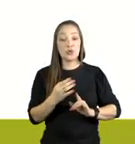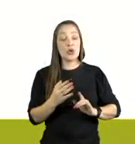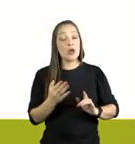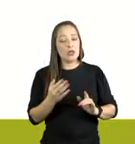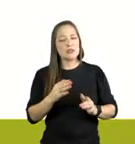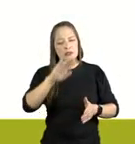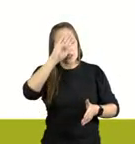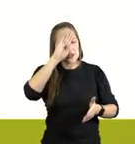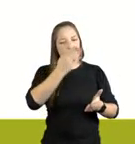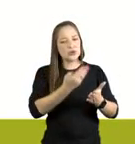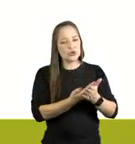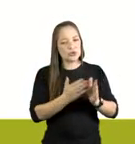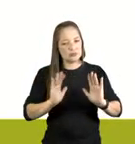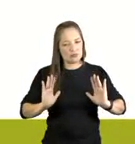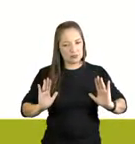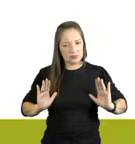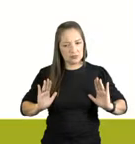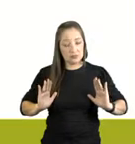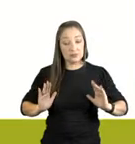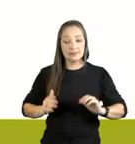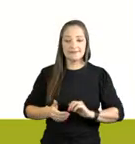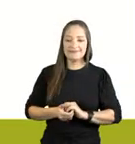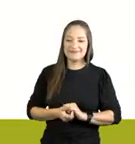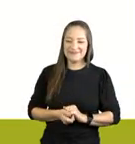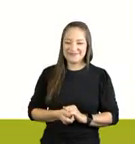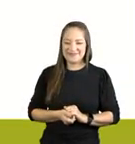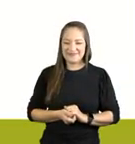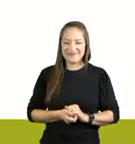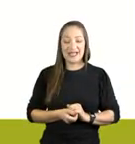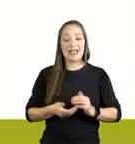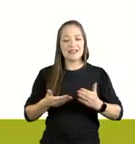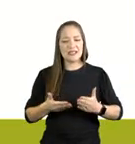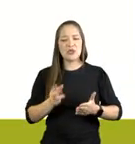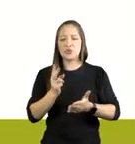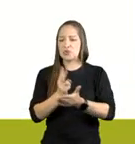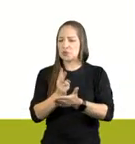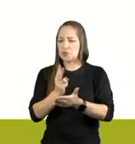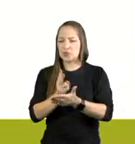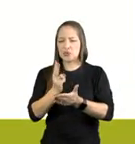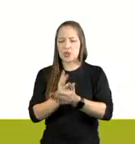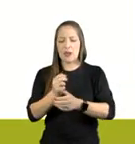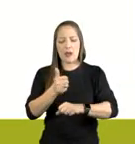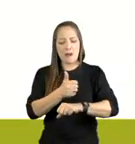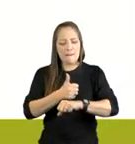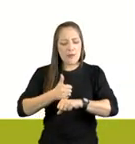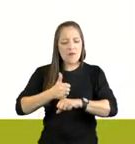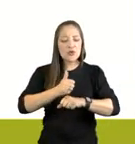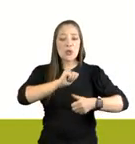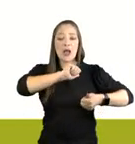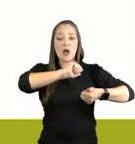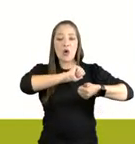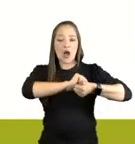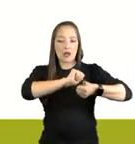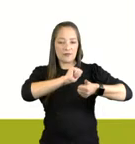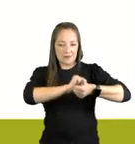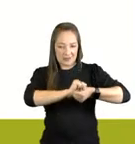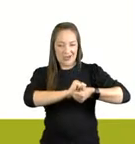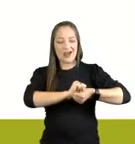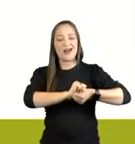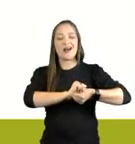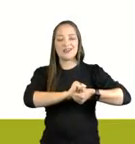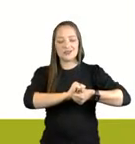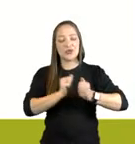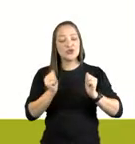confiáveis. Né? Então, tenha sempre profissionais exímios e qualificados ao seu lado. Por